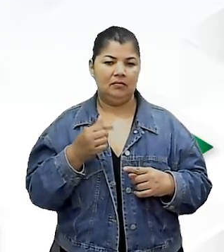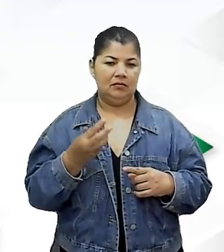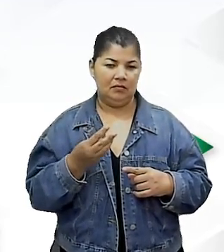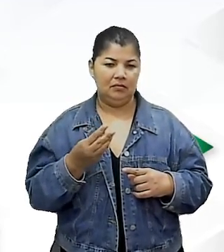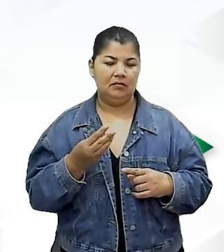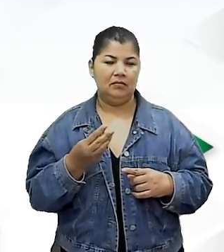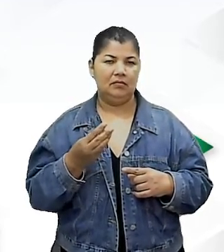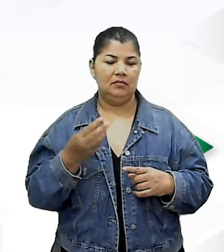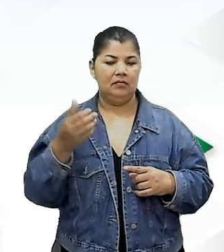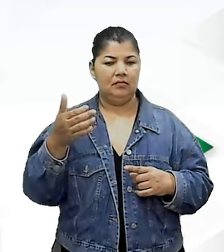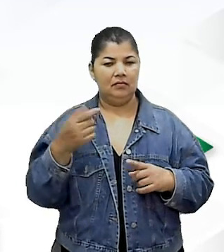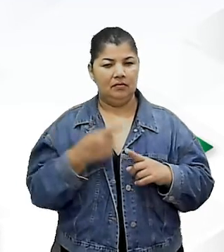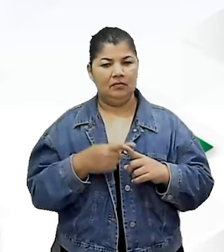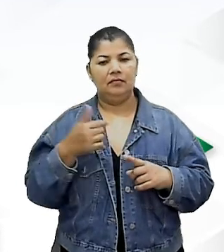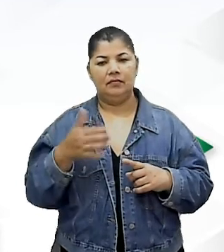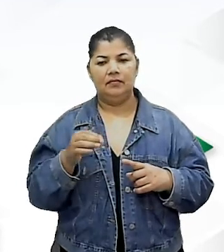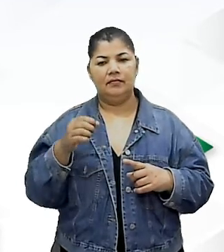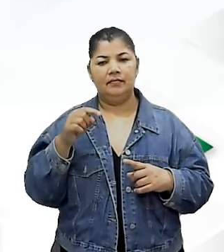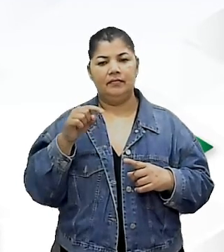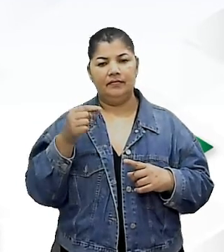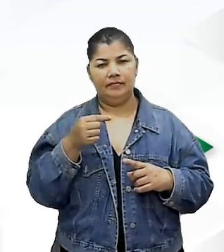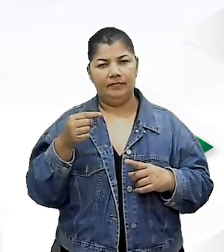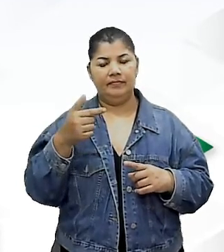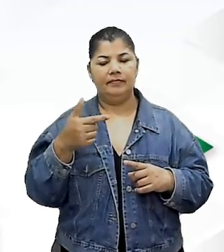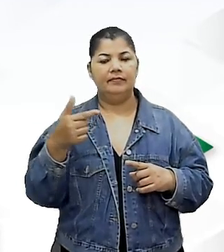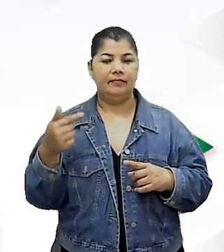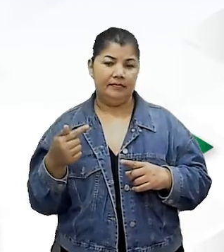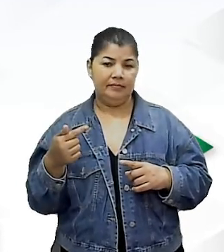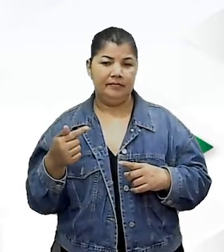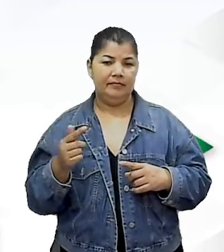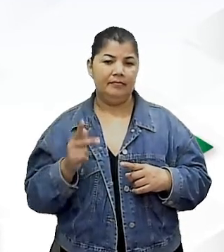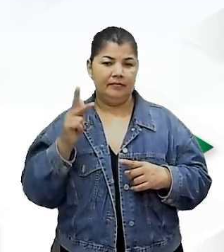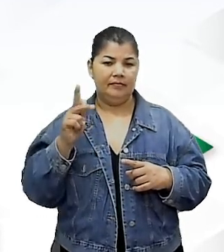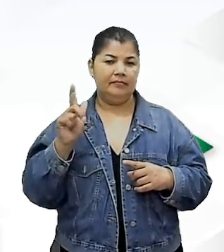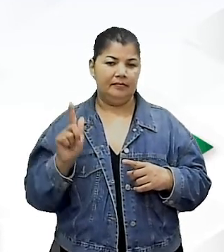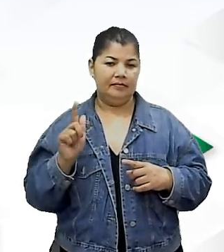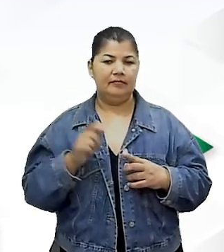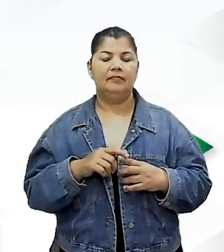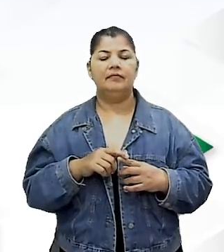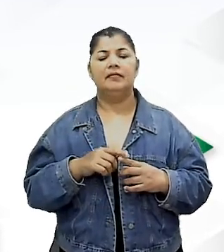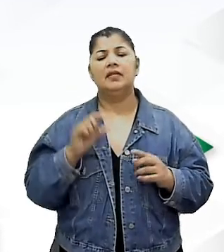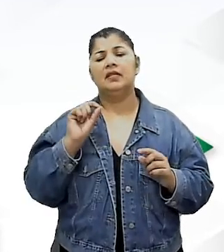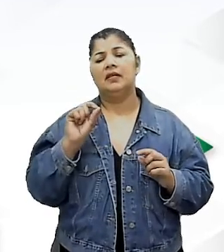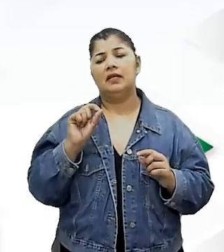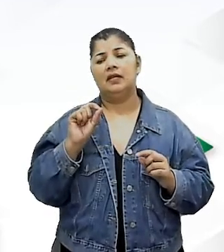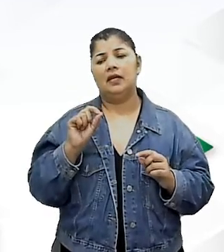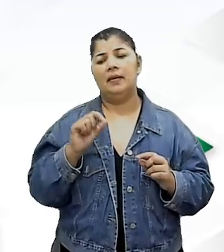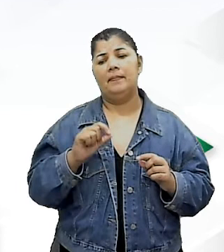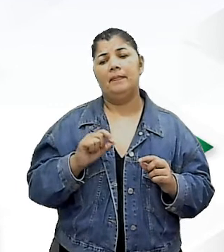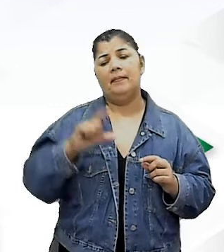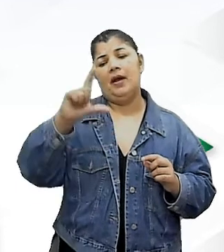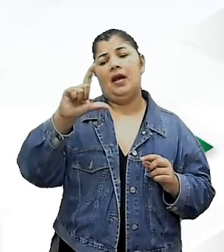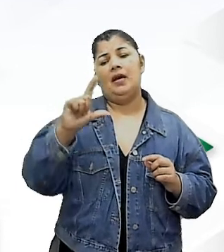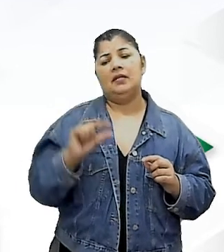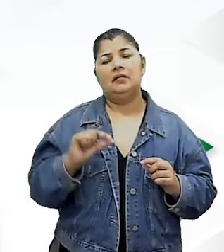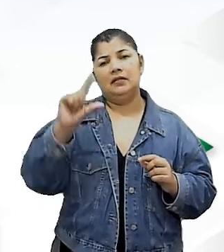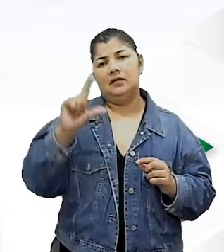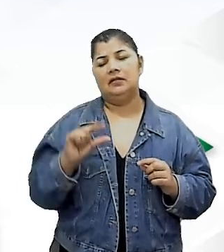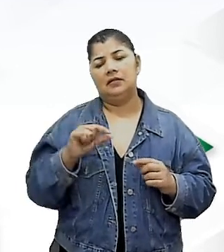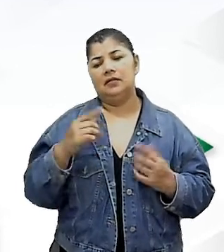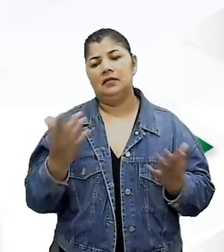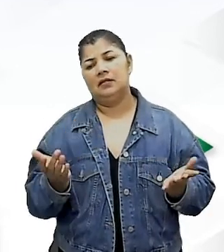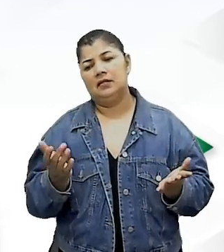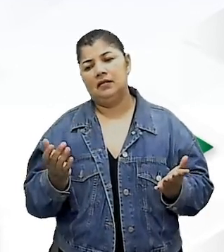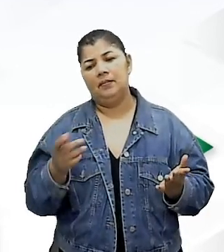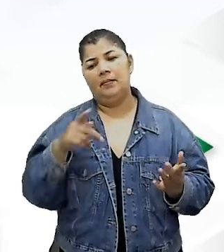kg. Quem possui maior massa? no caso aí, o elétron ou